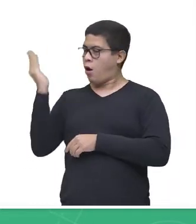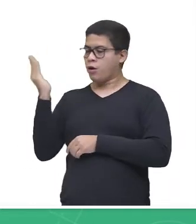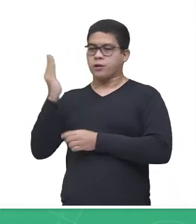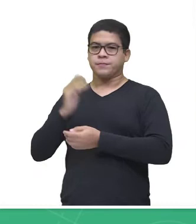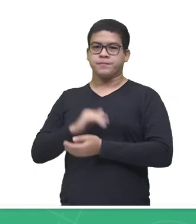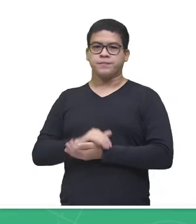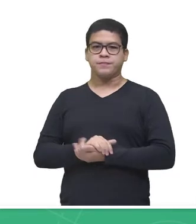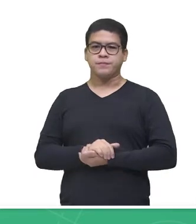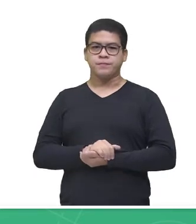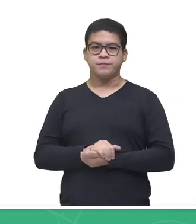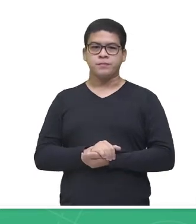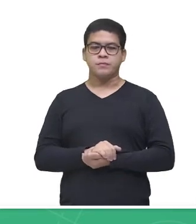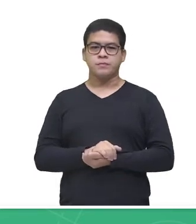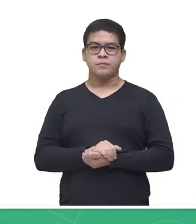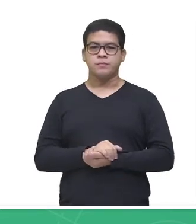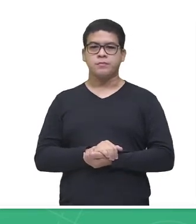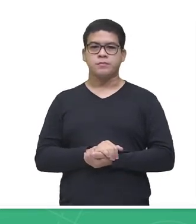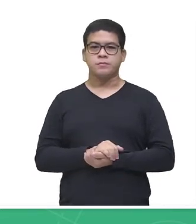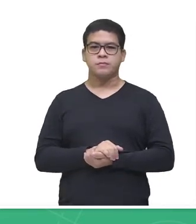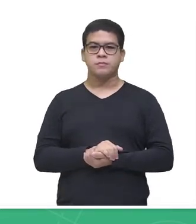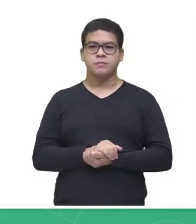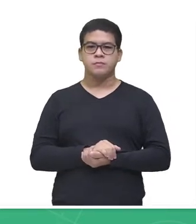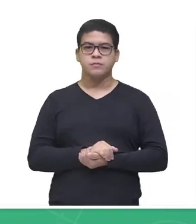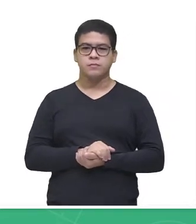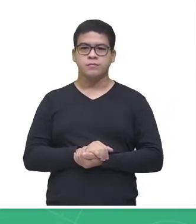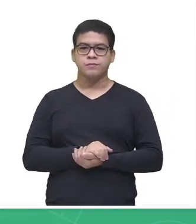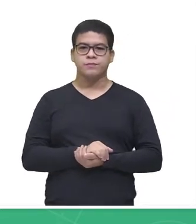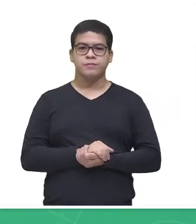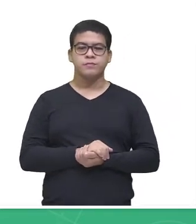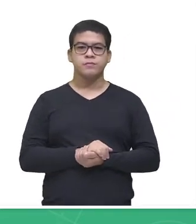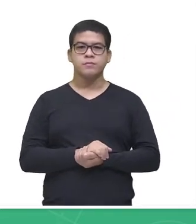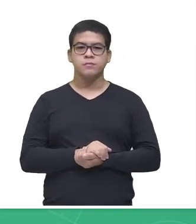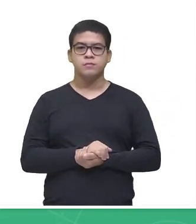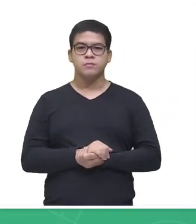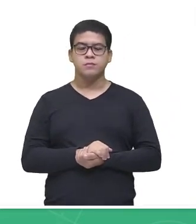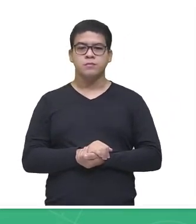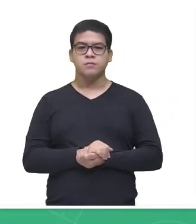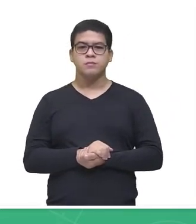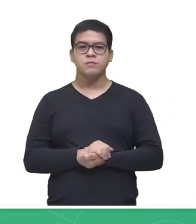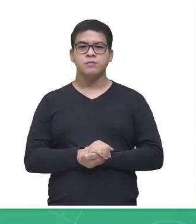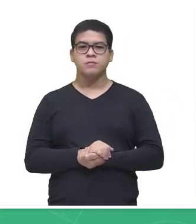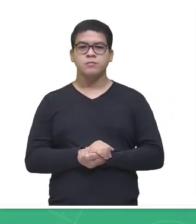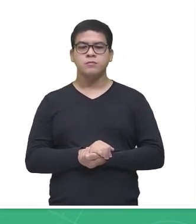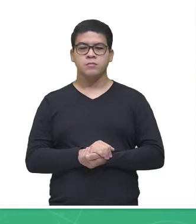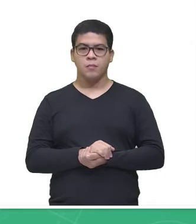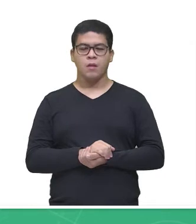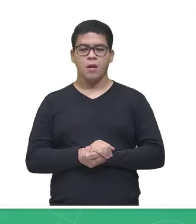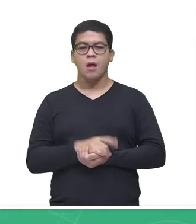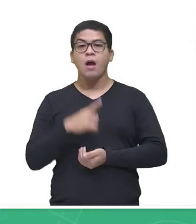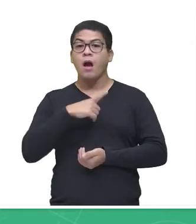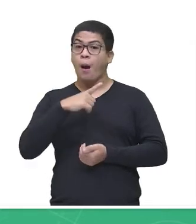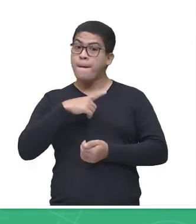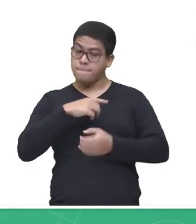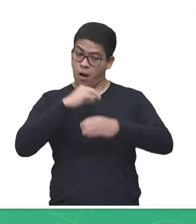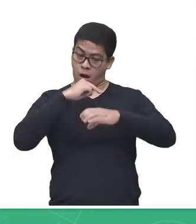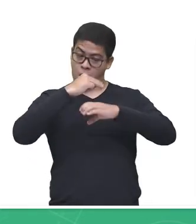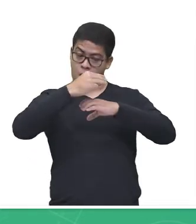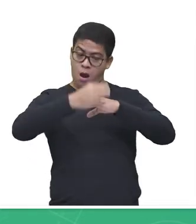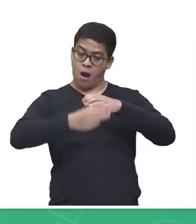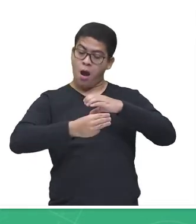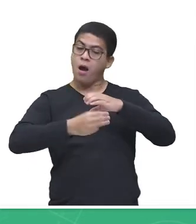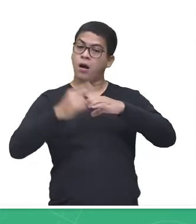mitocôndria, lisossomos, tá? Então, eles são derivados da membrana plasmática. Então, temos o retículo